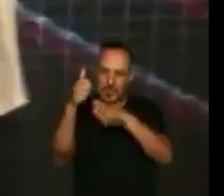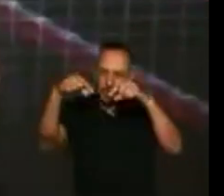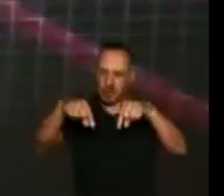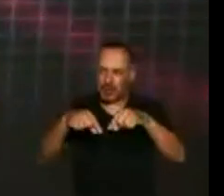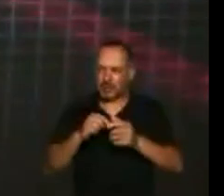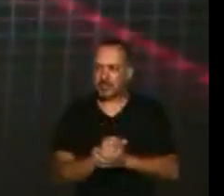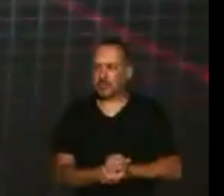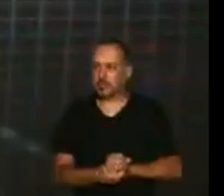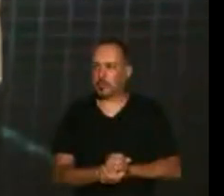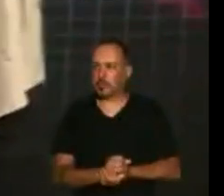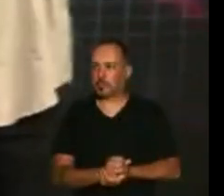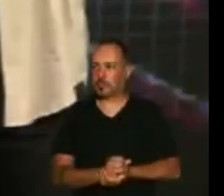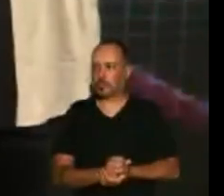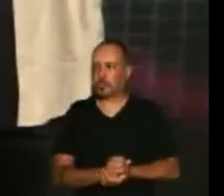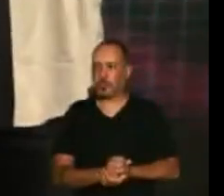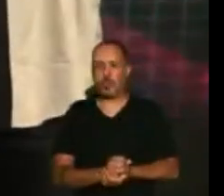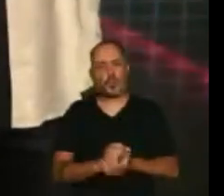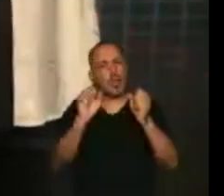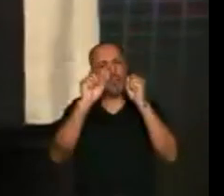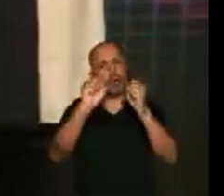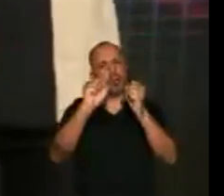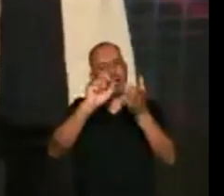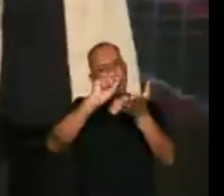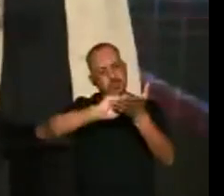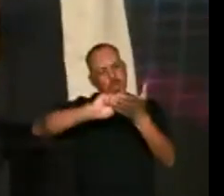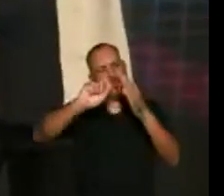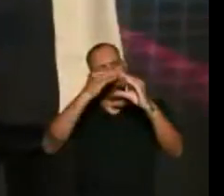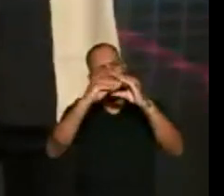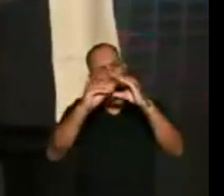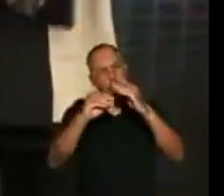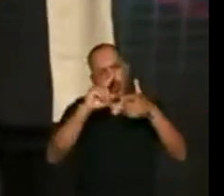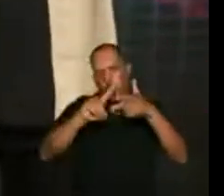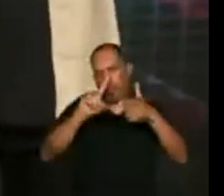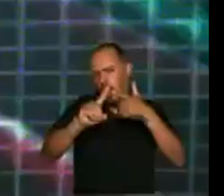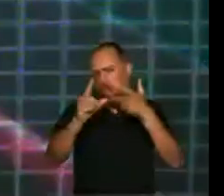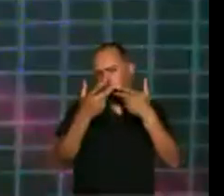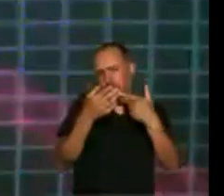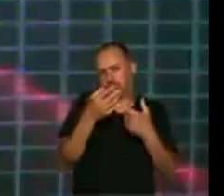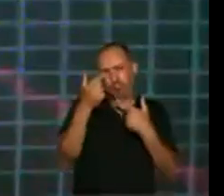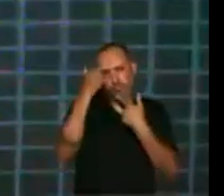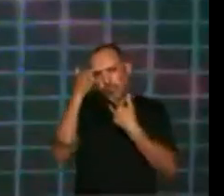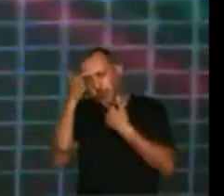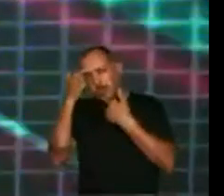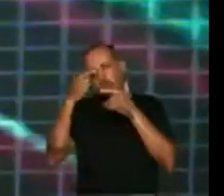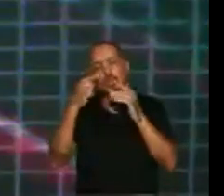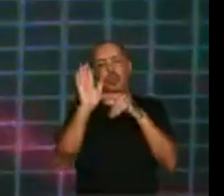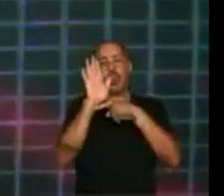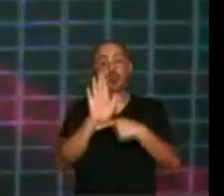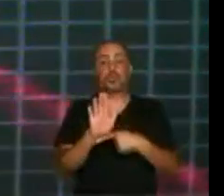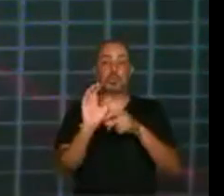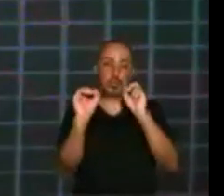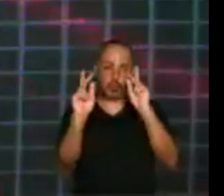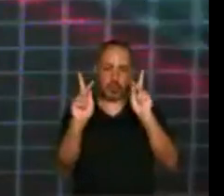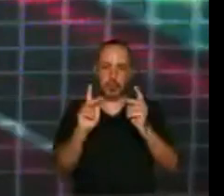Qualquer coisa, pede para o pessoal escrever no chat lá, que a gente vai estar acompanhando. Perfeito. Se tiver algum problema, alguma dúvida ali, escreve no chat que a gente